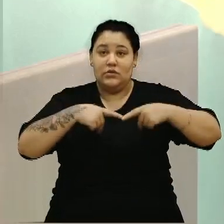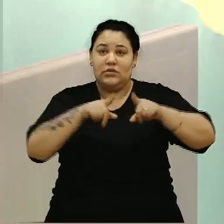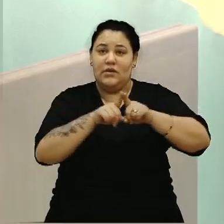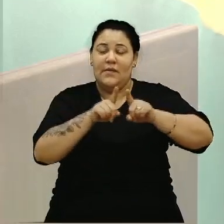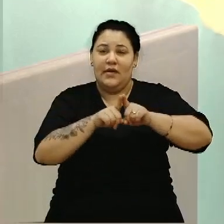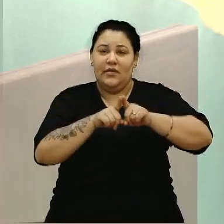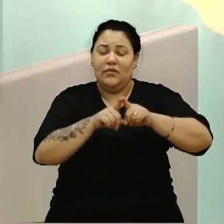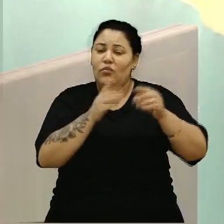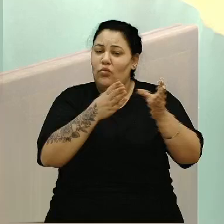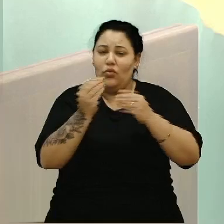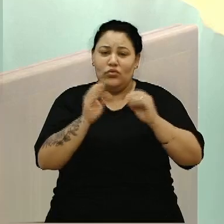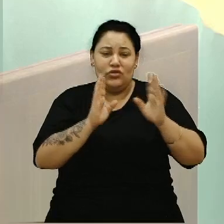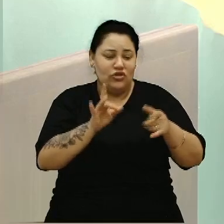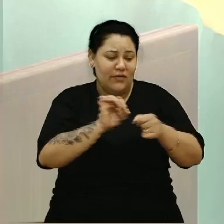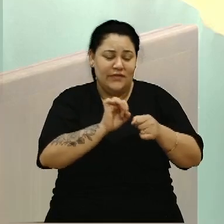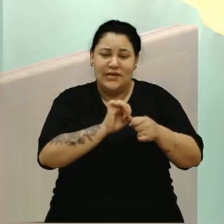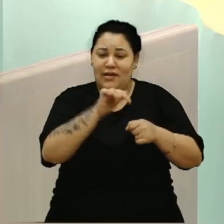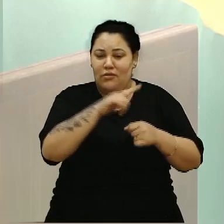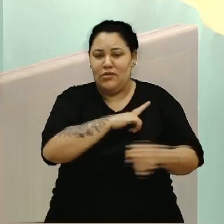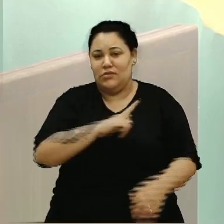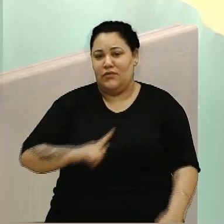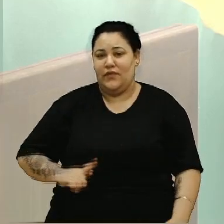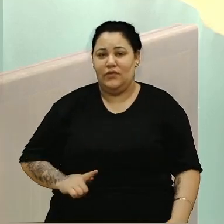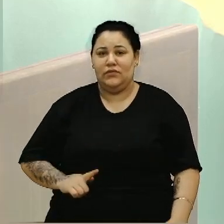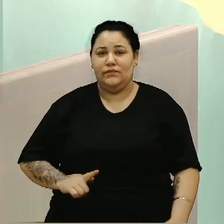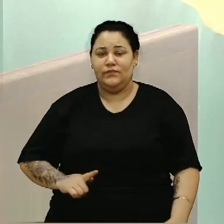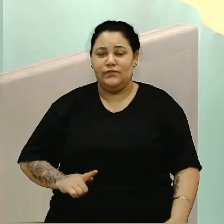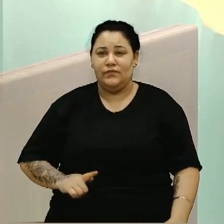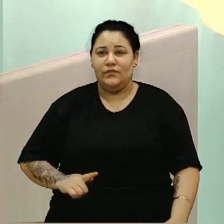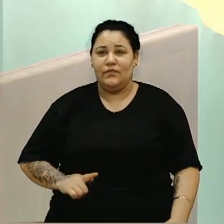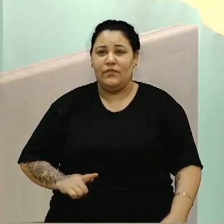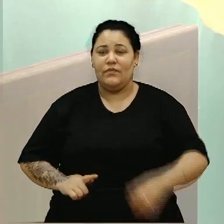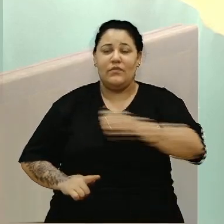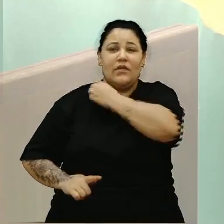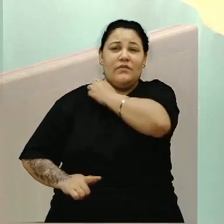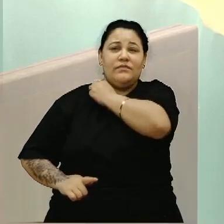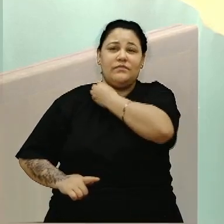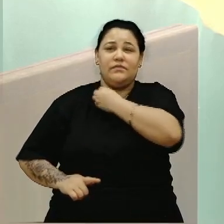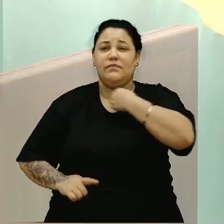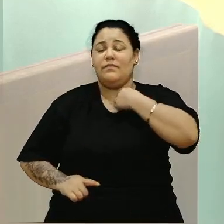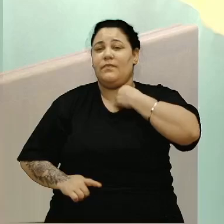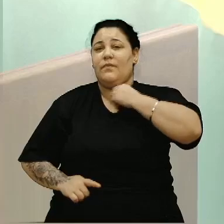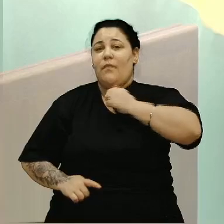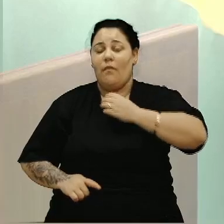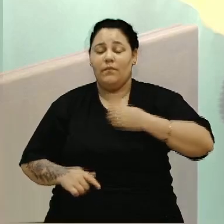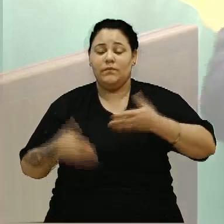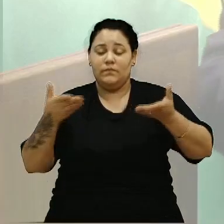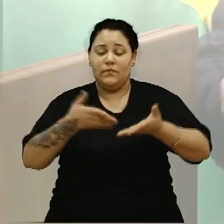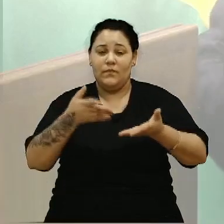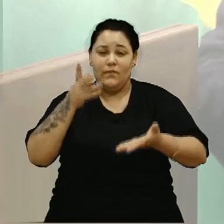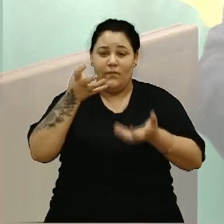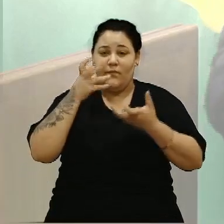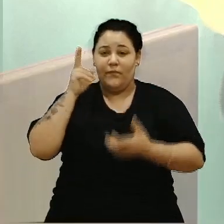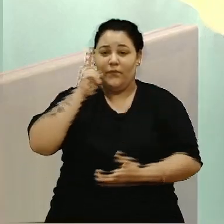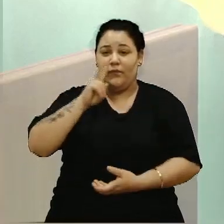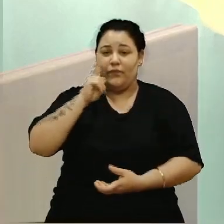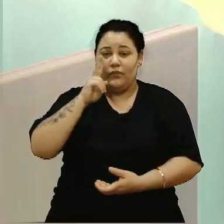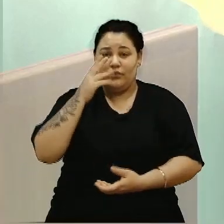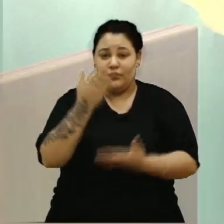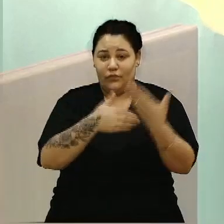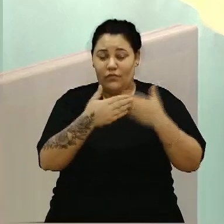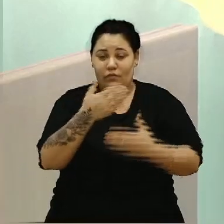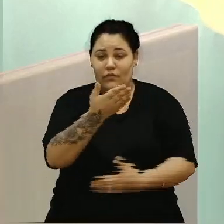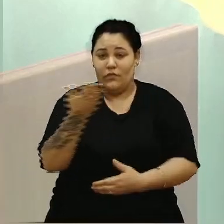muito que foi feito nesse governo. Muito. Agora eu quero lembrar os senhores que as piores enchentes,